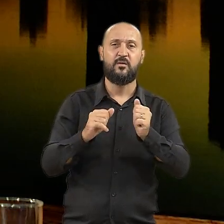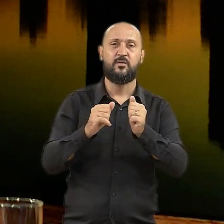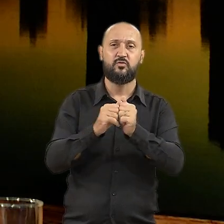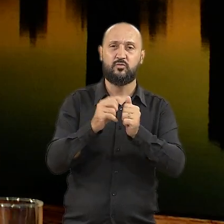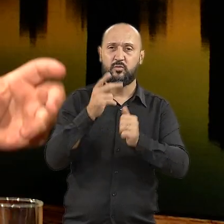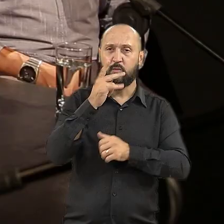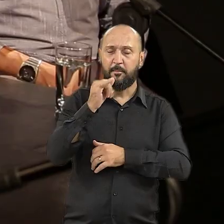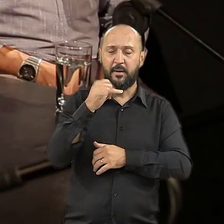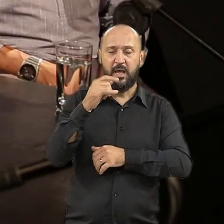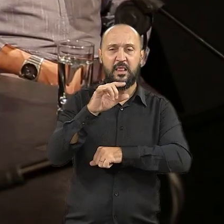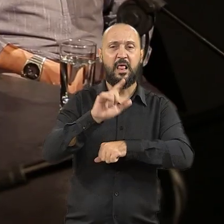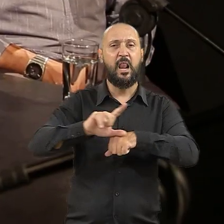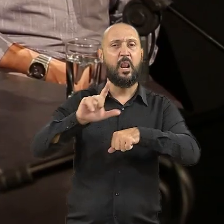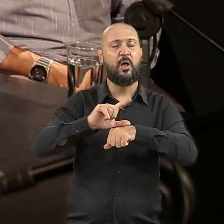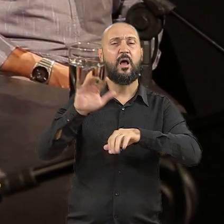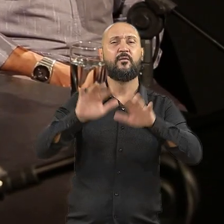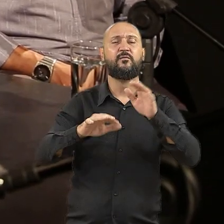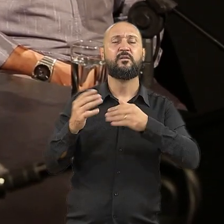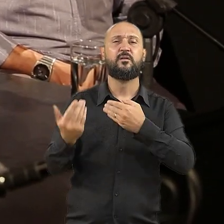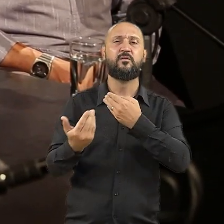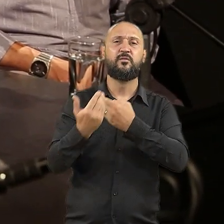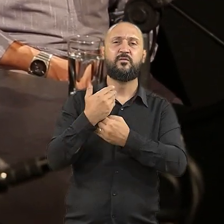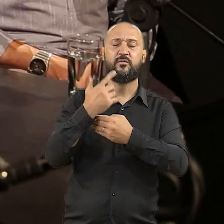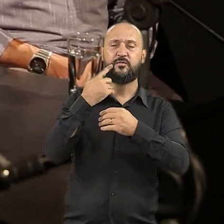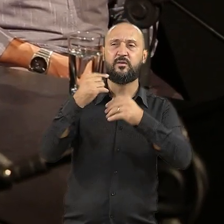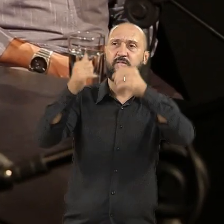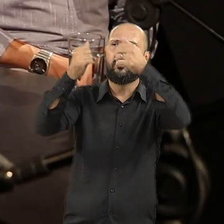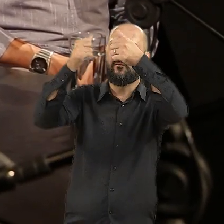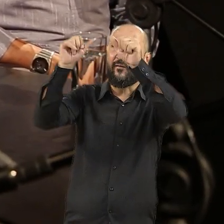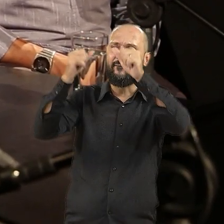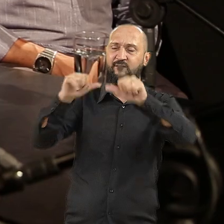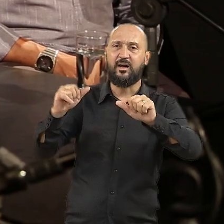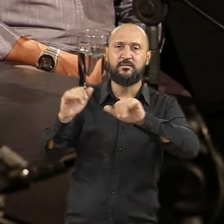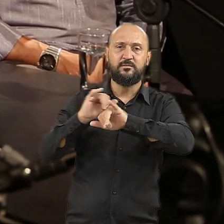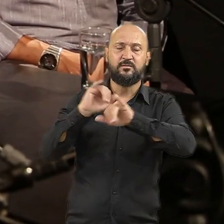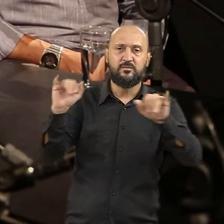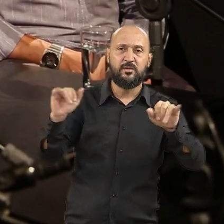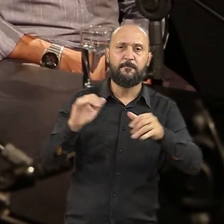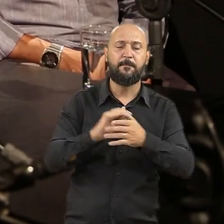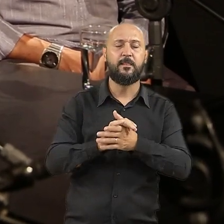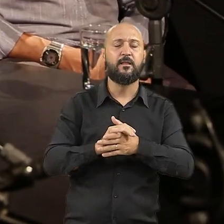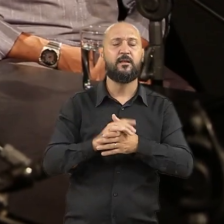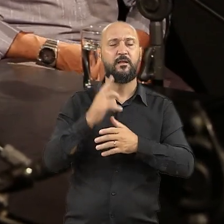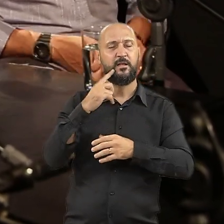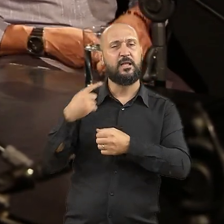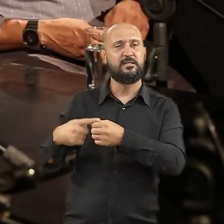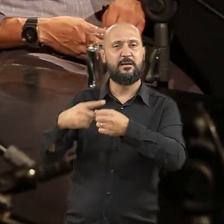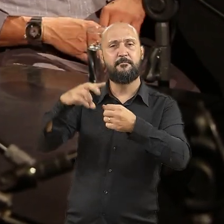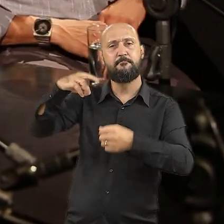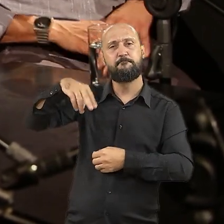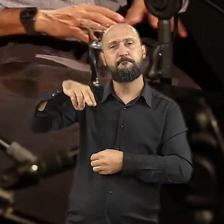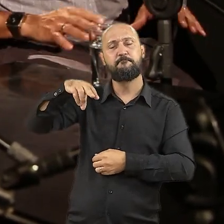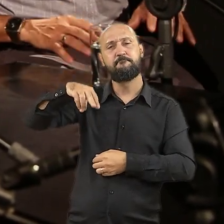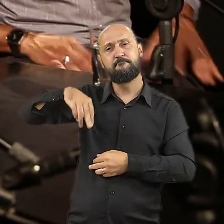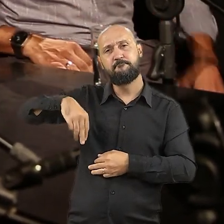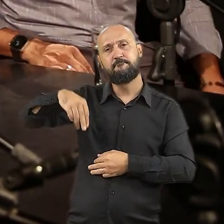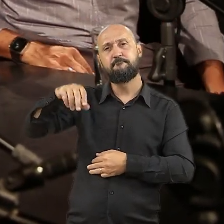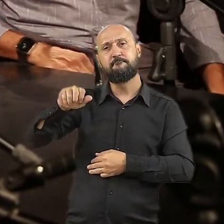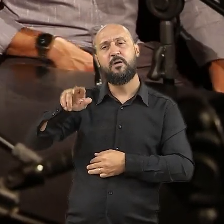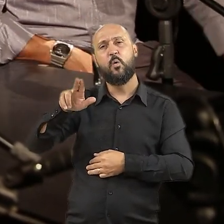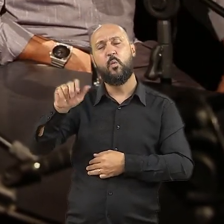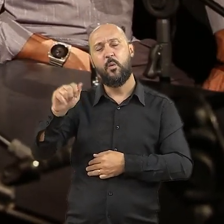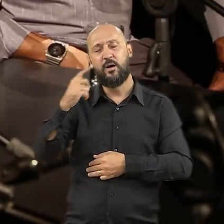pai na loja e um dia apareceu colado um cartaz de um festival lá em Mauá, no Grande ABC. Chamou aquela atenção